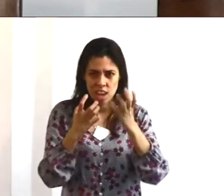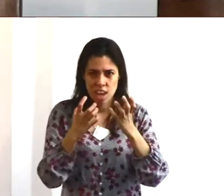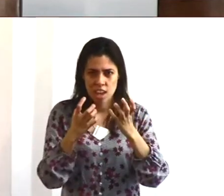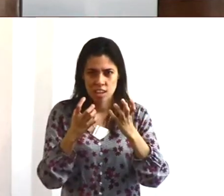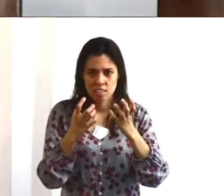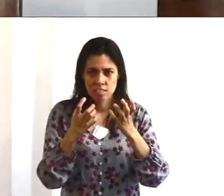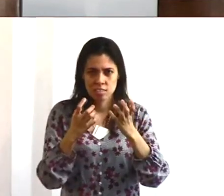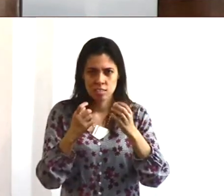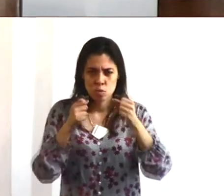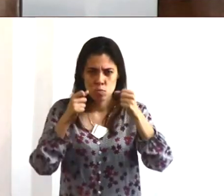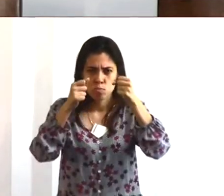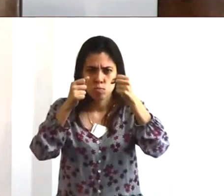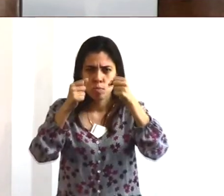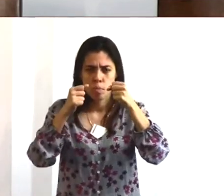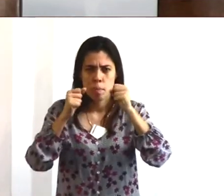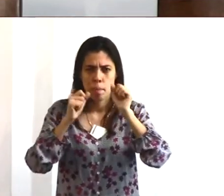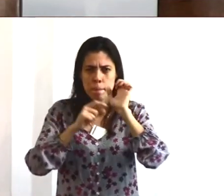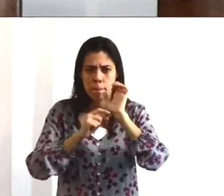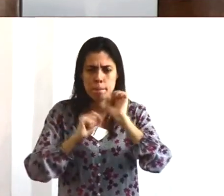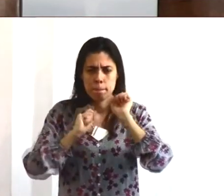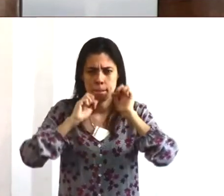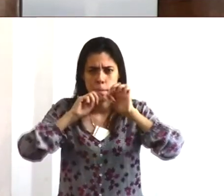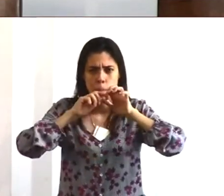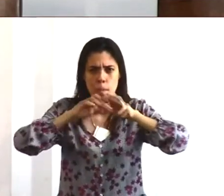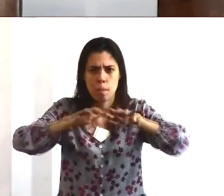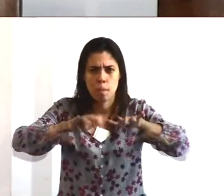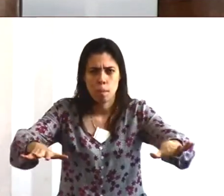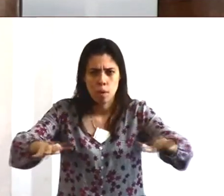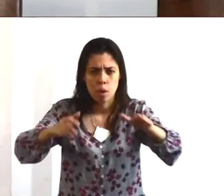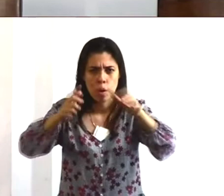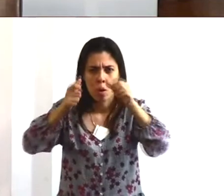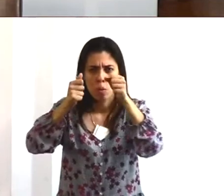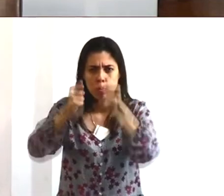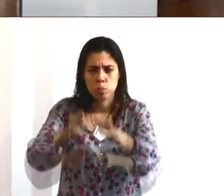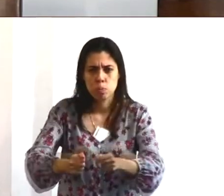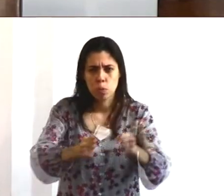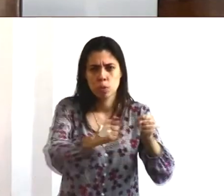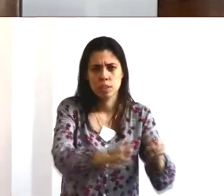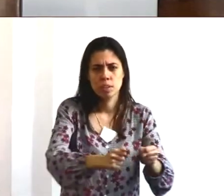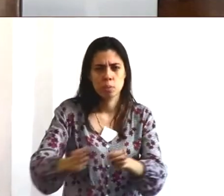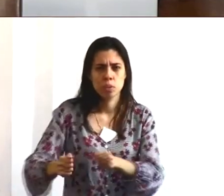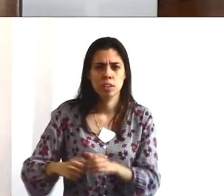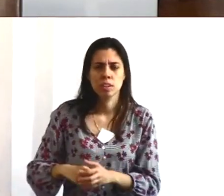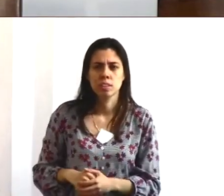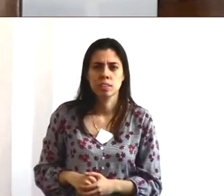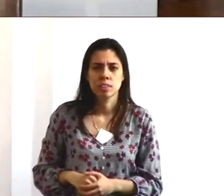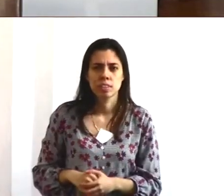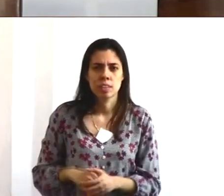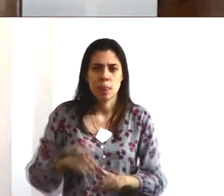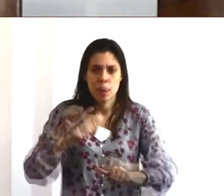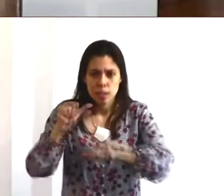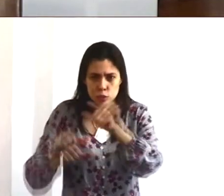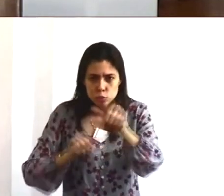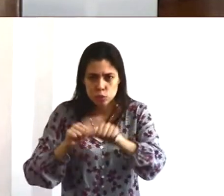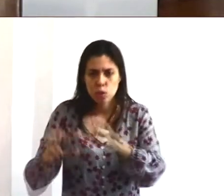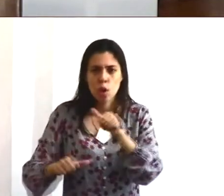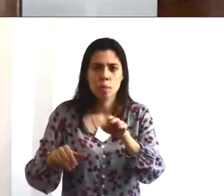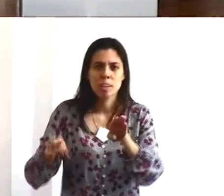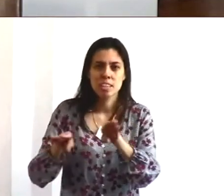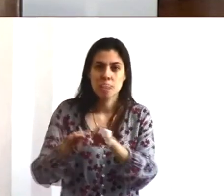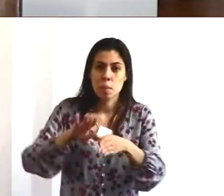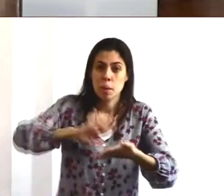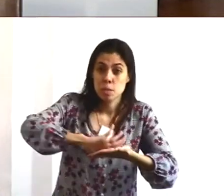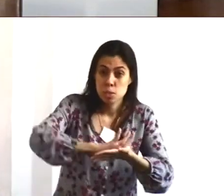ela transforma não apenas vidas, mas ela também destrói aqueles que